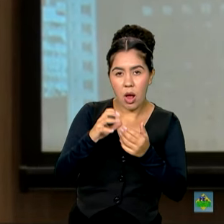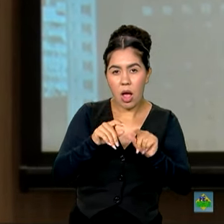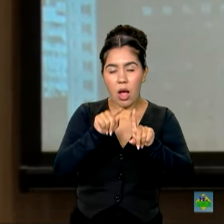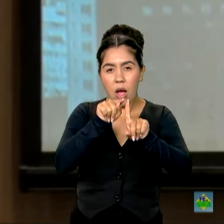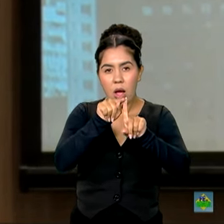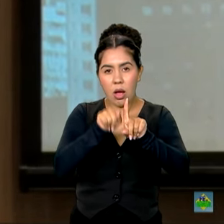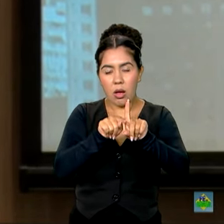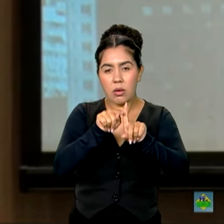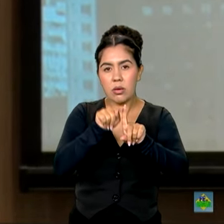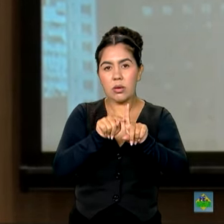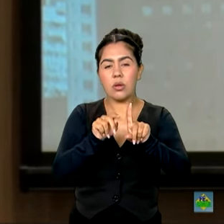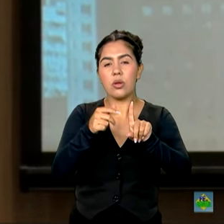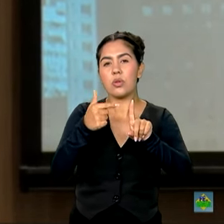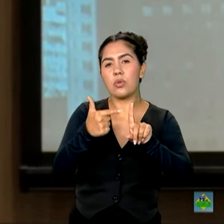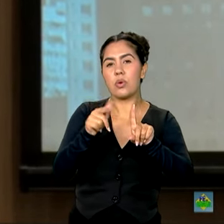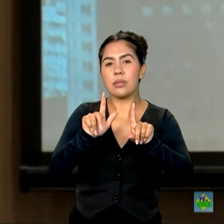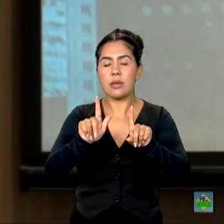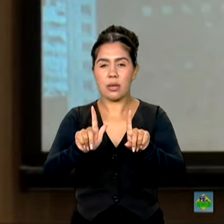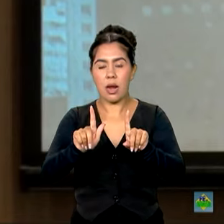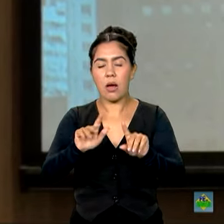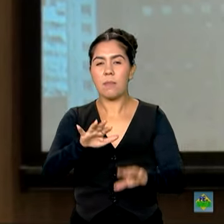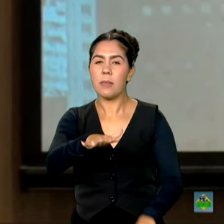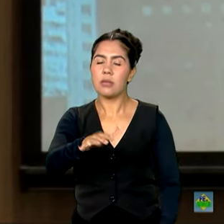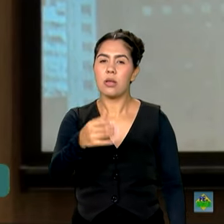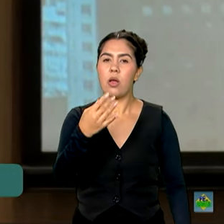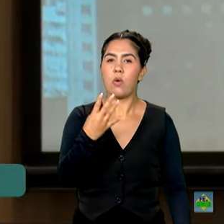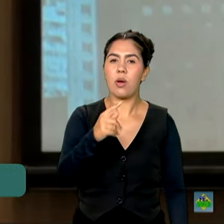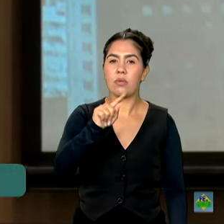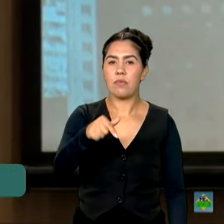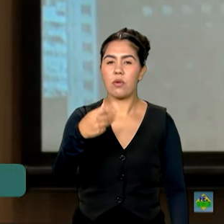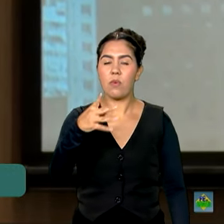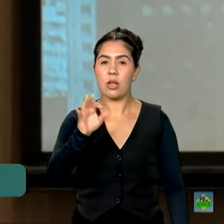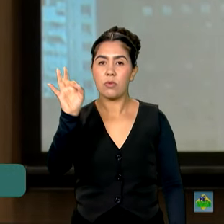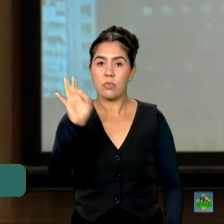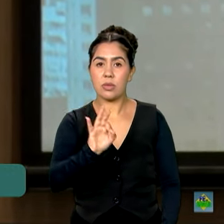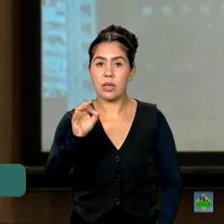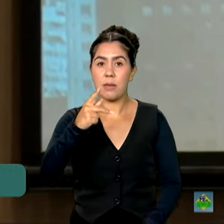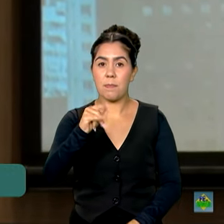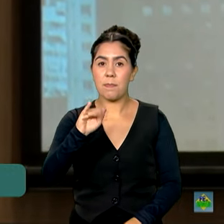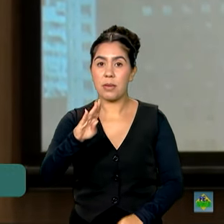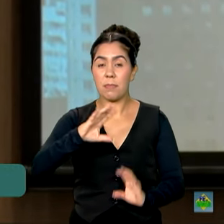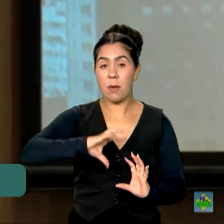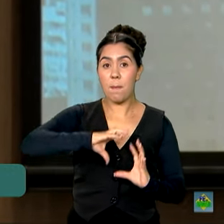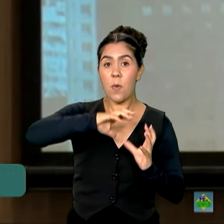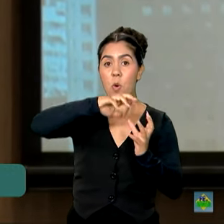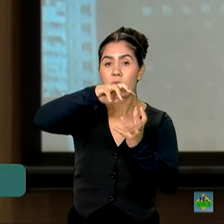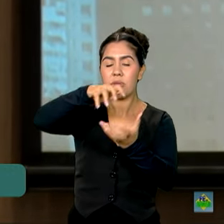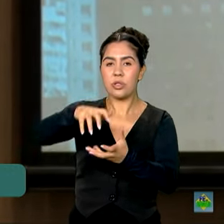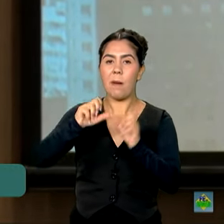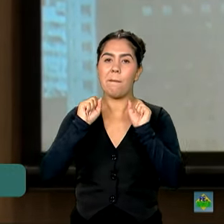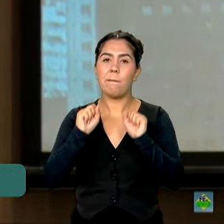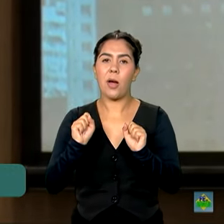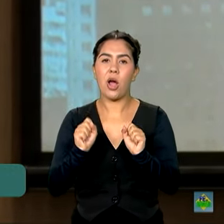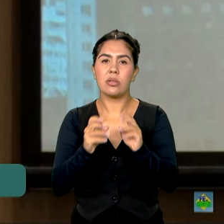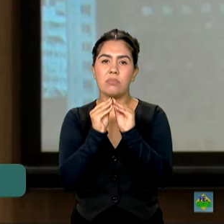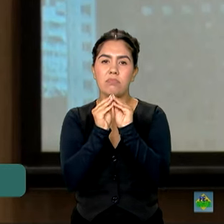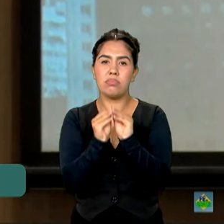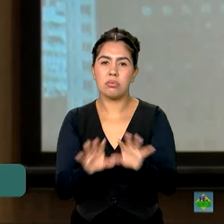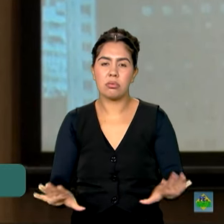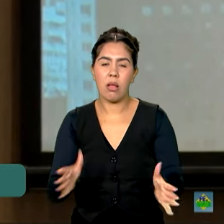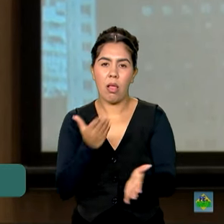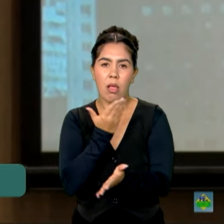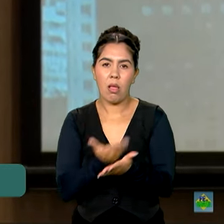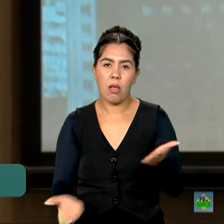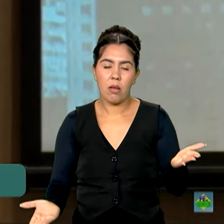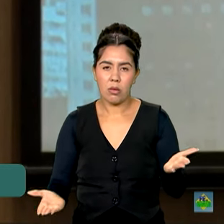Celsius, cerca de 4,4% do PIB mundial poderá ser perdido anualmente na ausência de